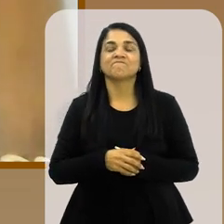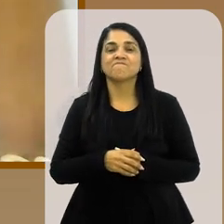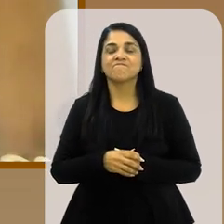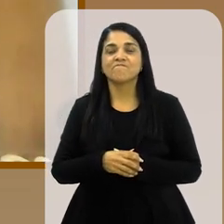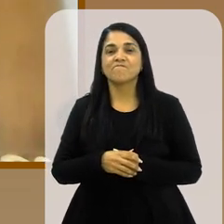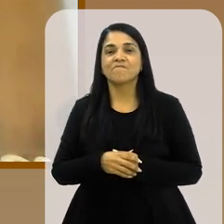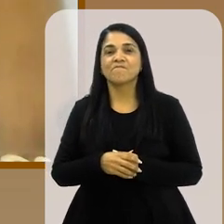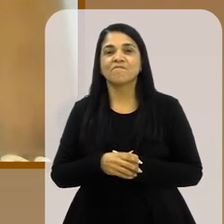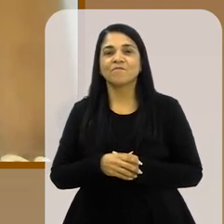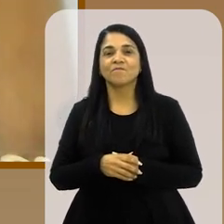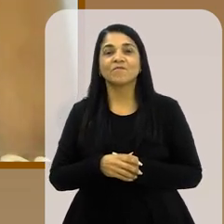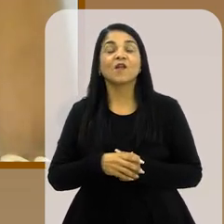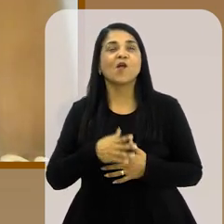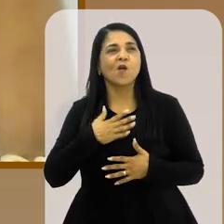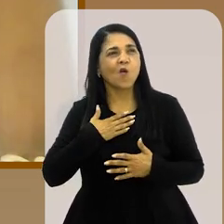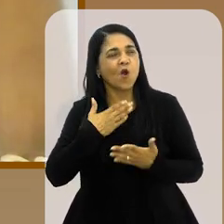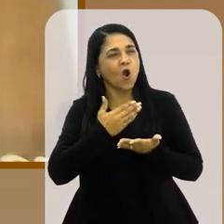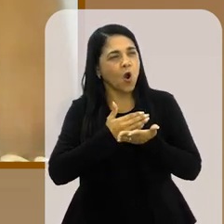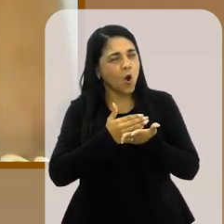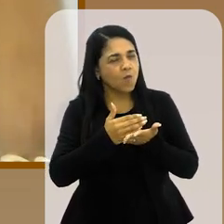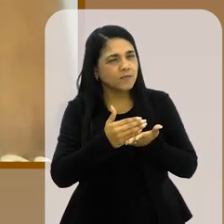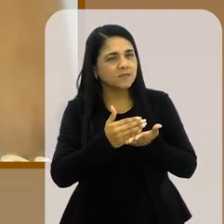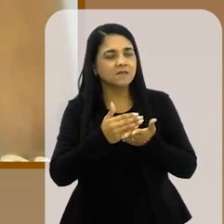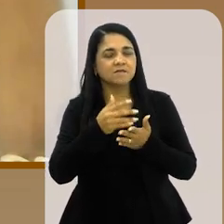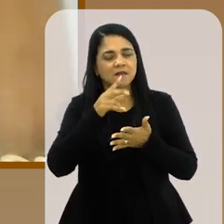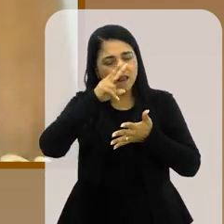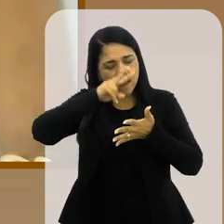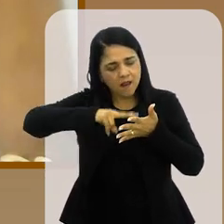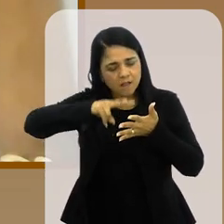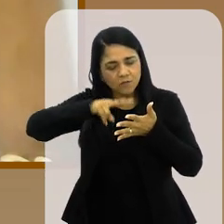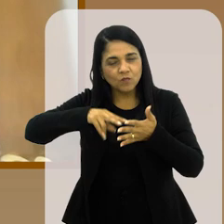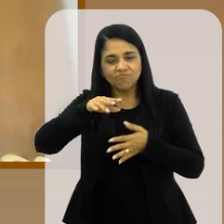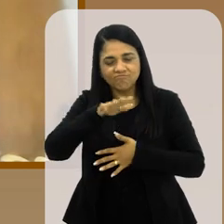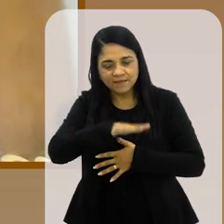E eu comecei, como eu te disse, como leitora muito criança,